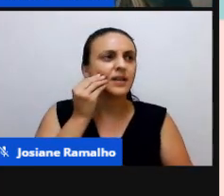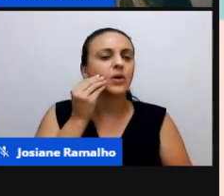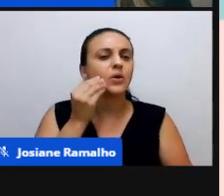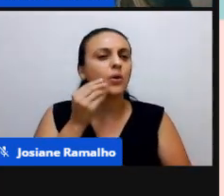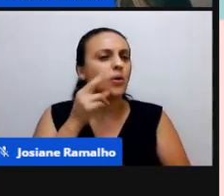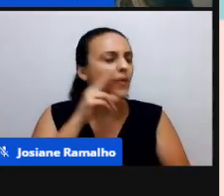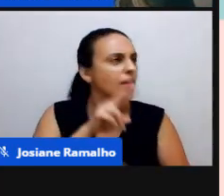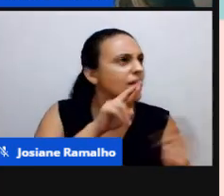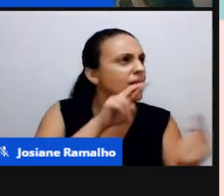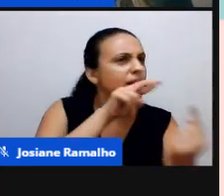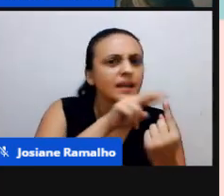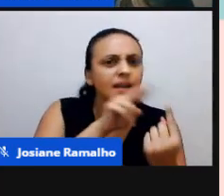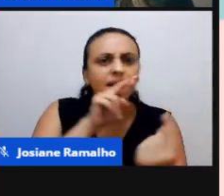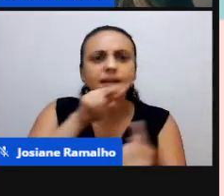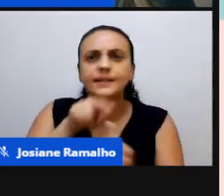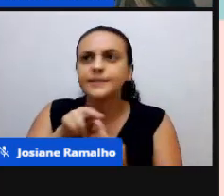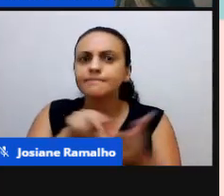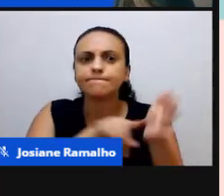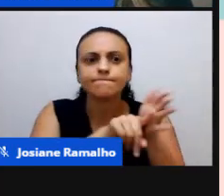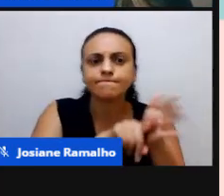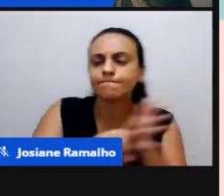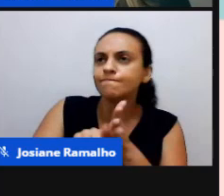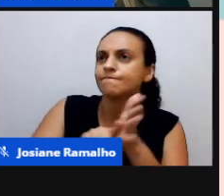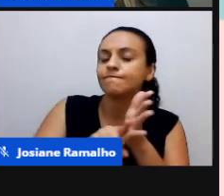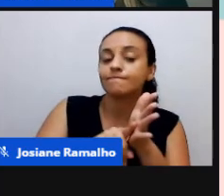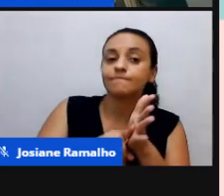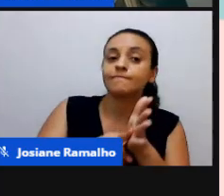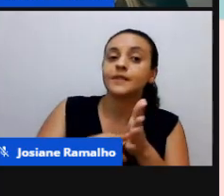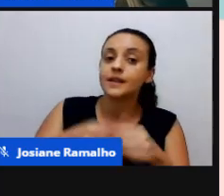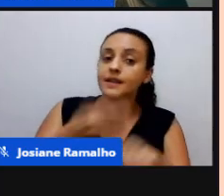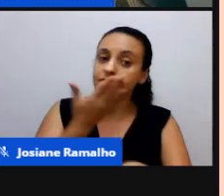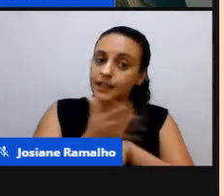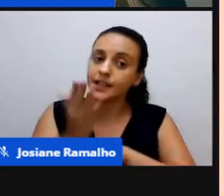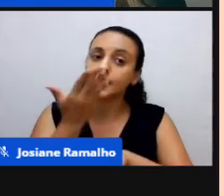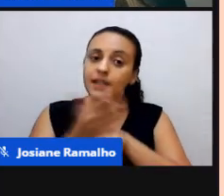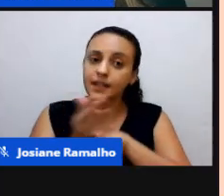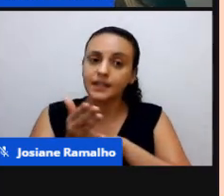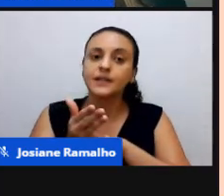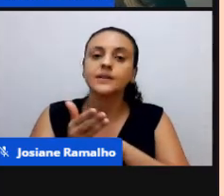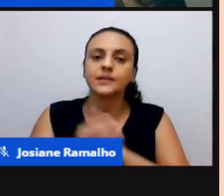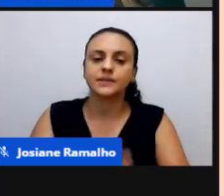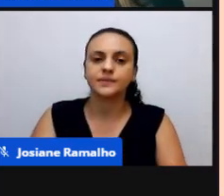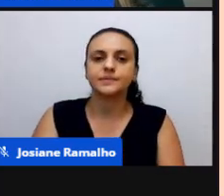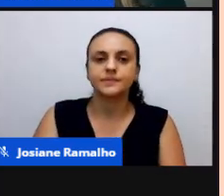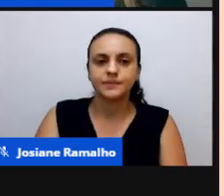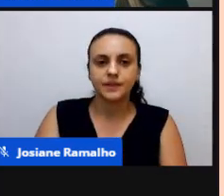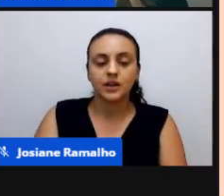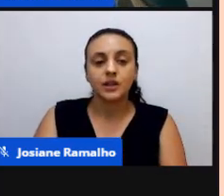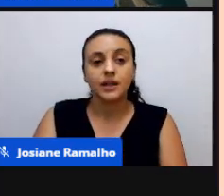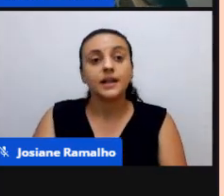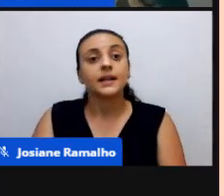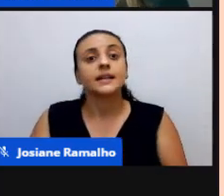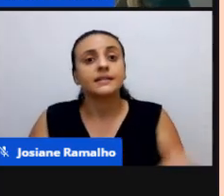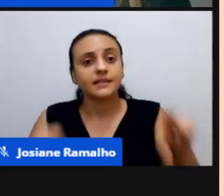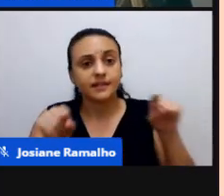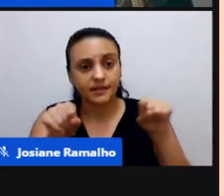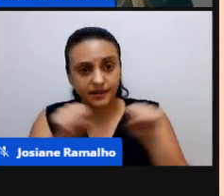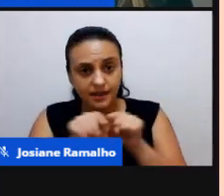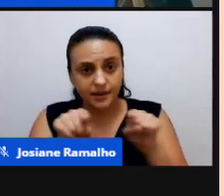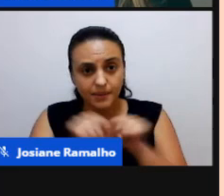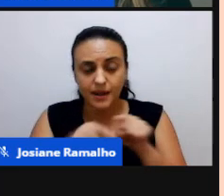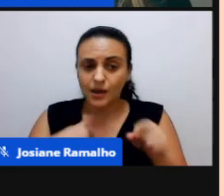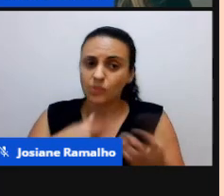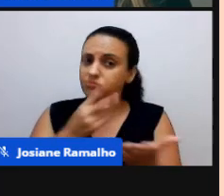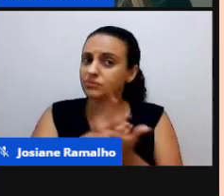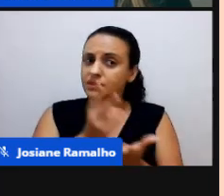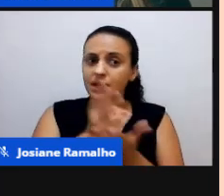referências. Então, esse tipo de inspiração ele é muito importante. E outra coisa que eu sempre falo